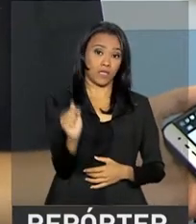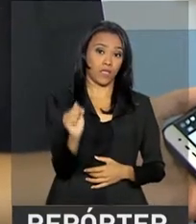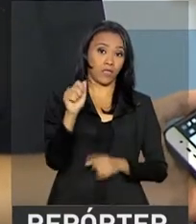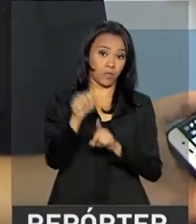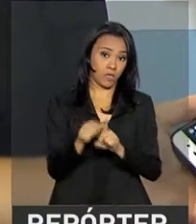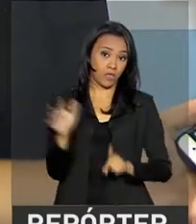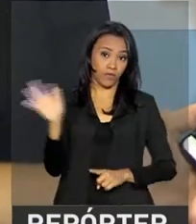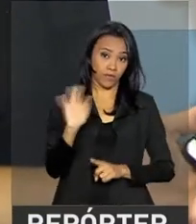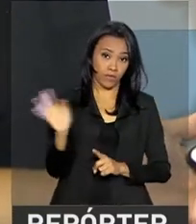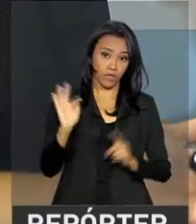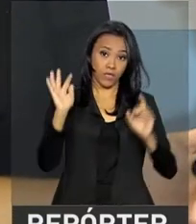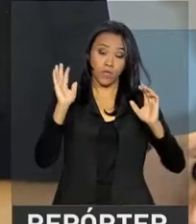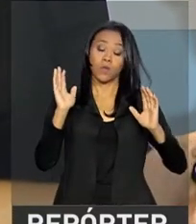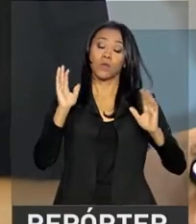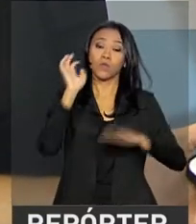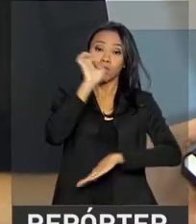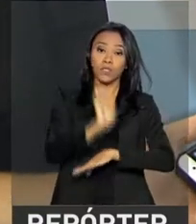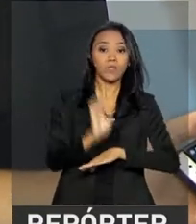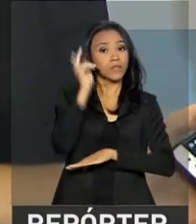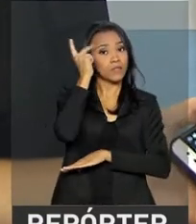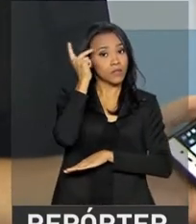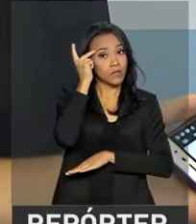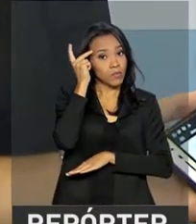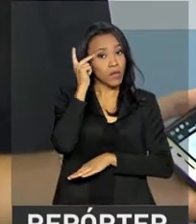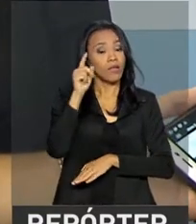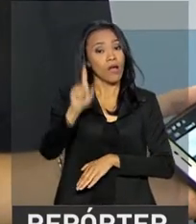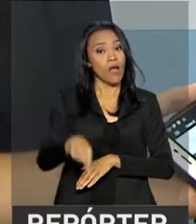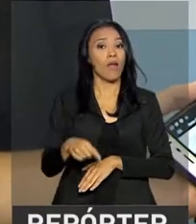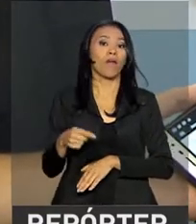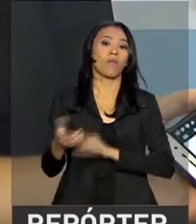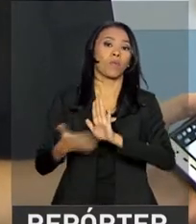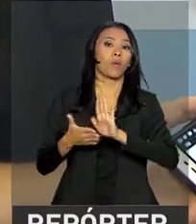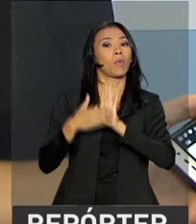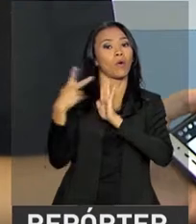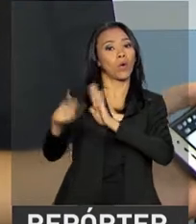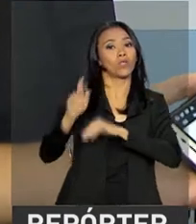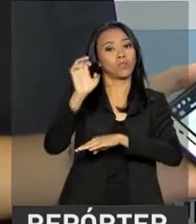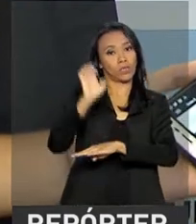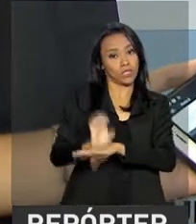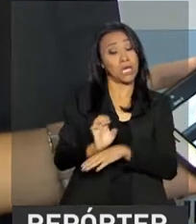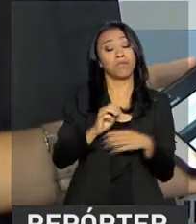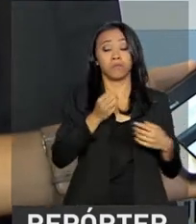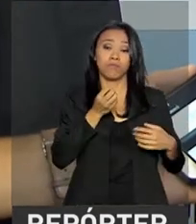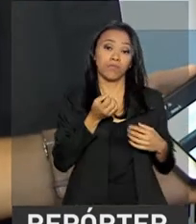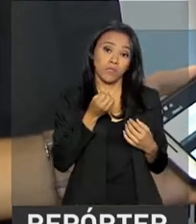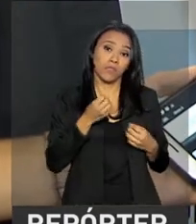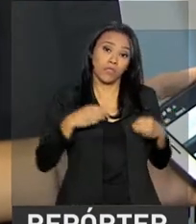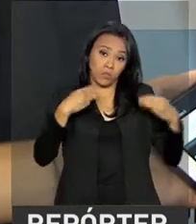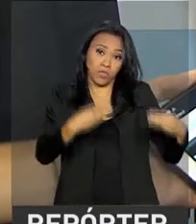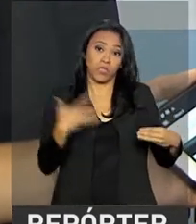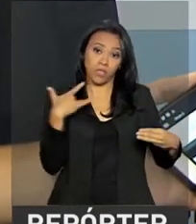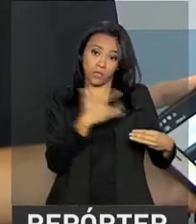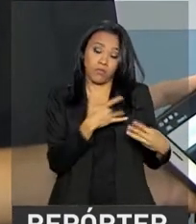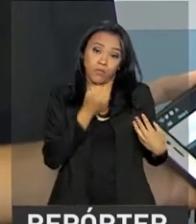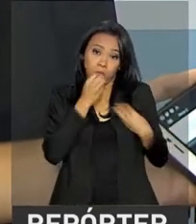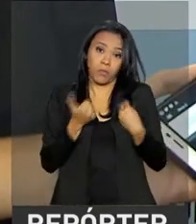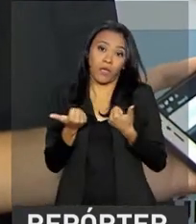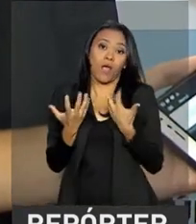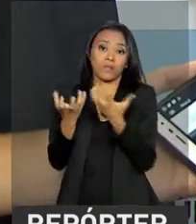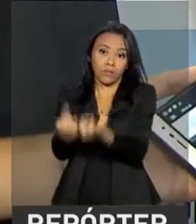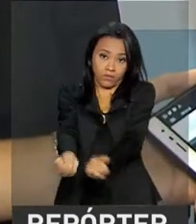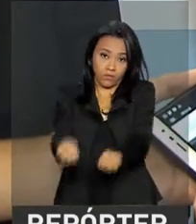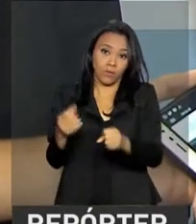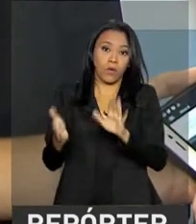estado de são paulo foi sugerida e proposta pelo estado acatada pelo ministério e se os dois estados